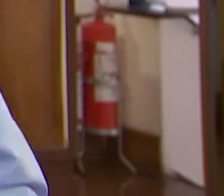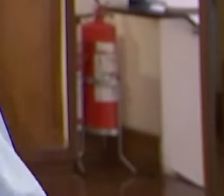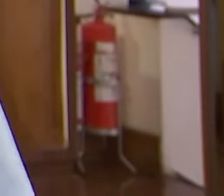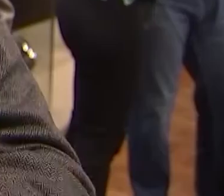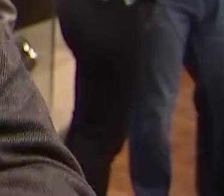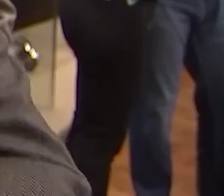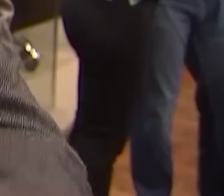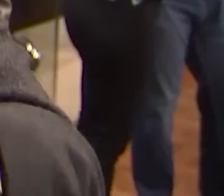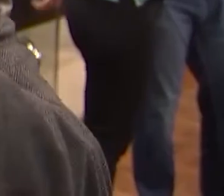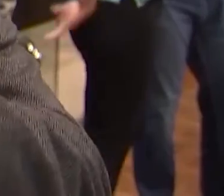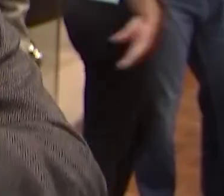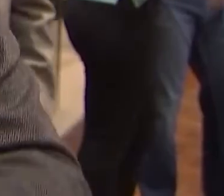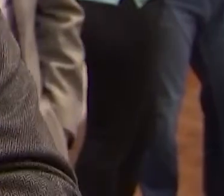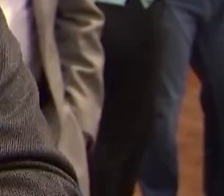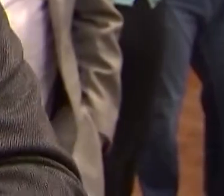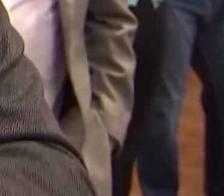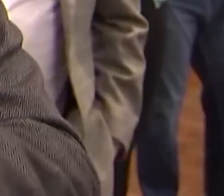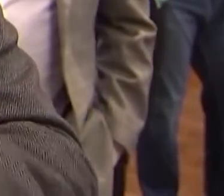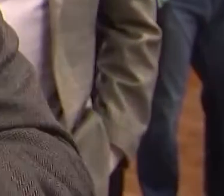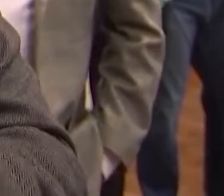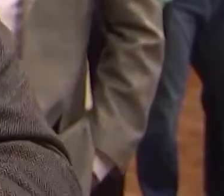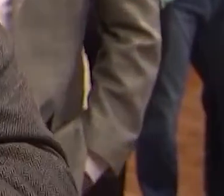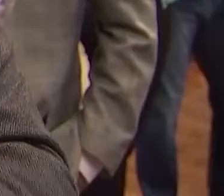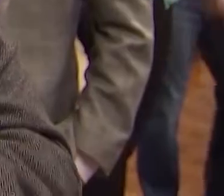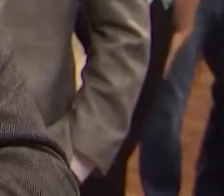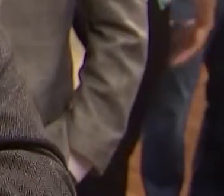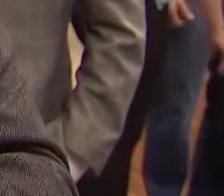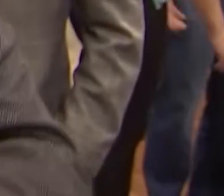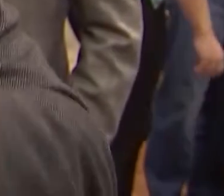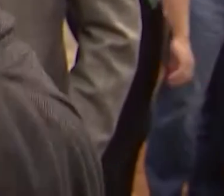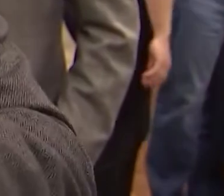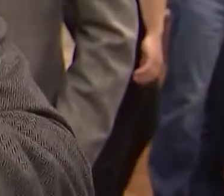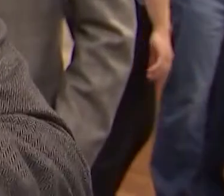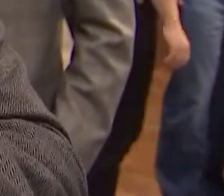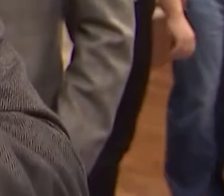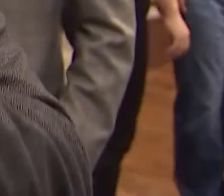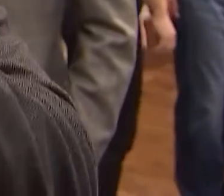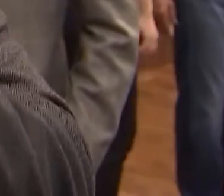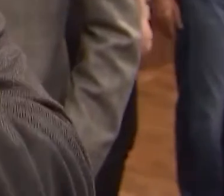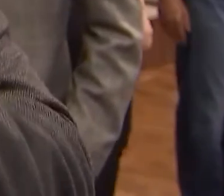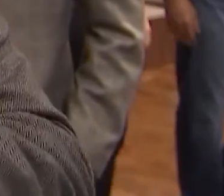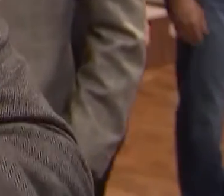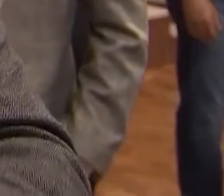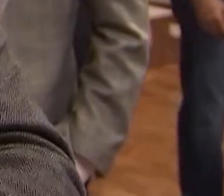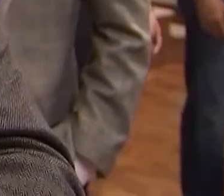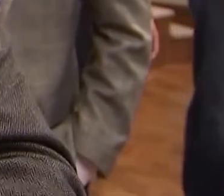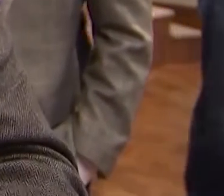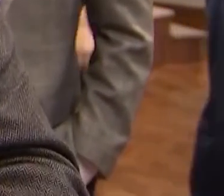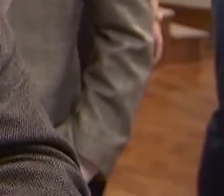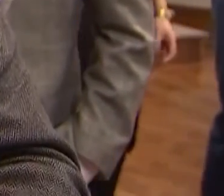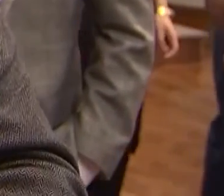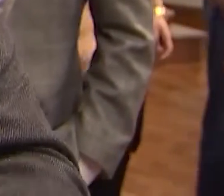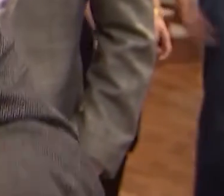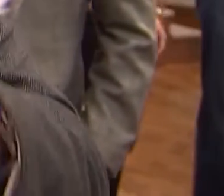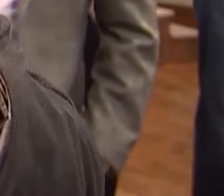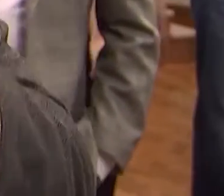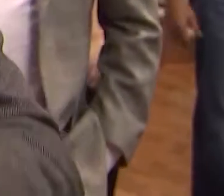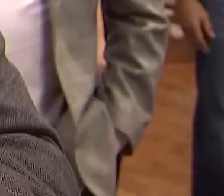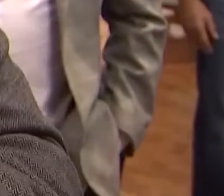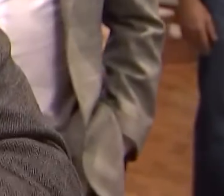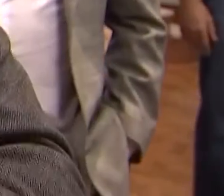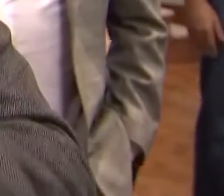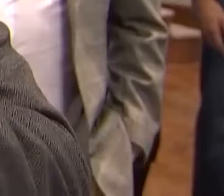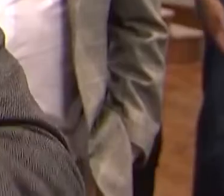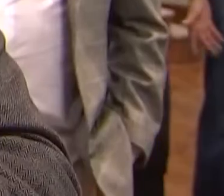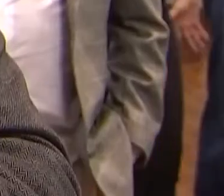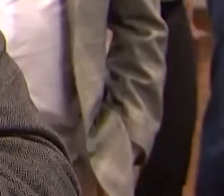onde ela mora. As pessoas estão se envolvendo e nós vamos achar um caminho juntos, porque só a união dos secretários estavam aqui, mais